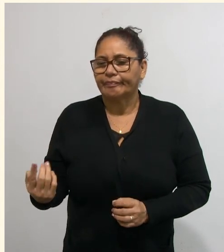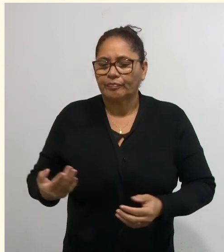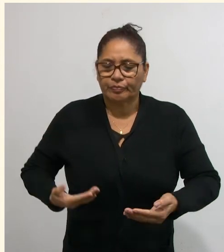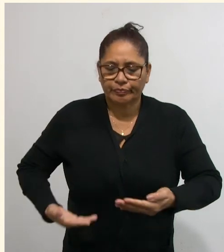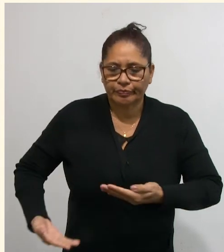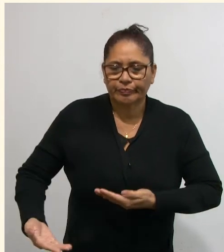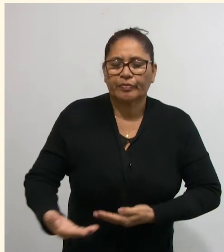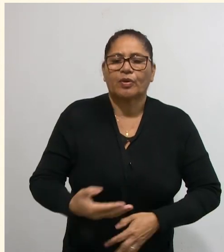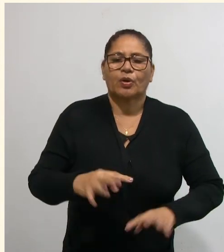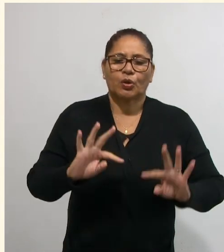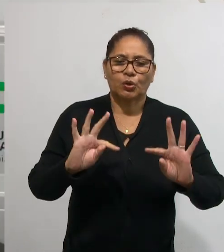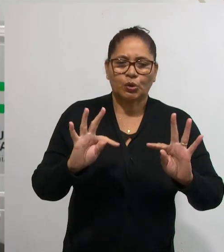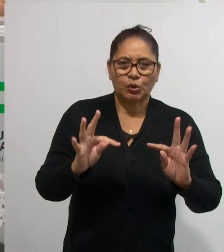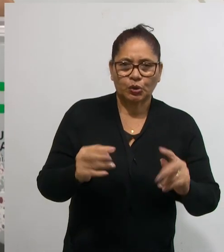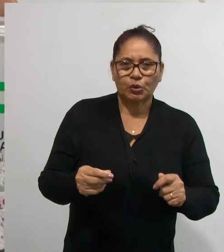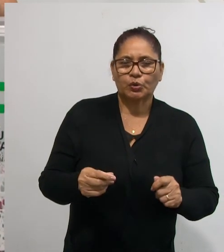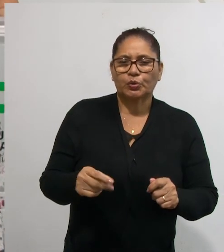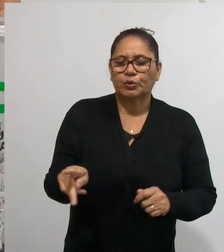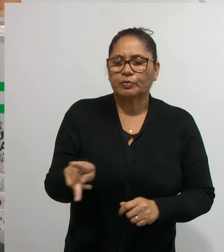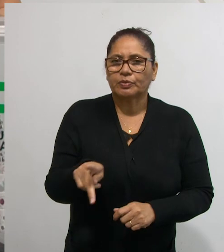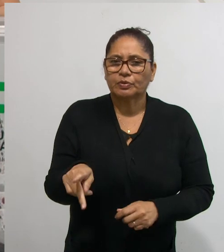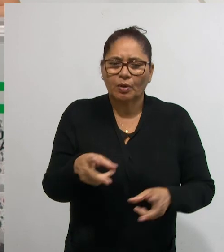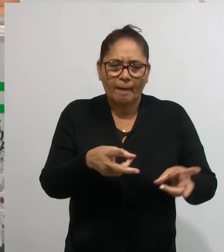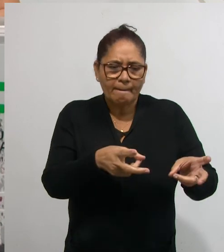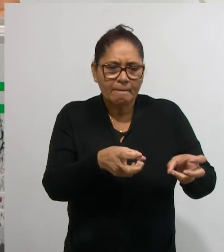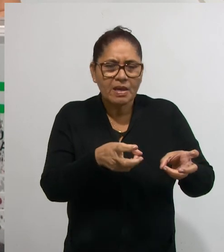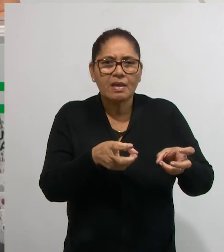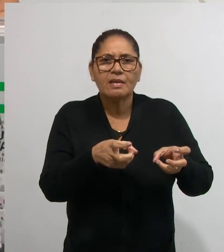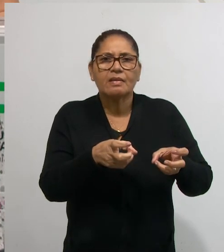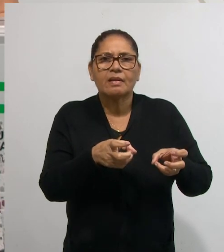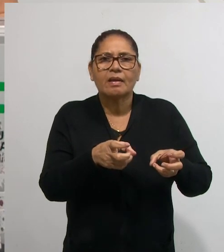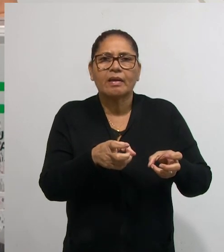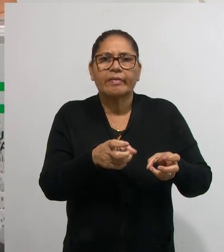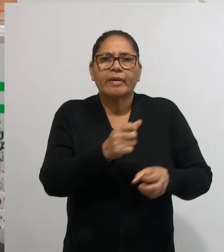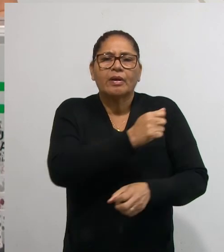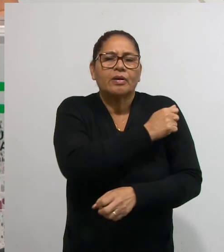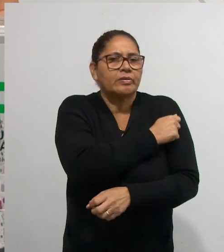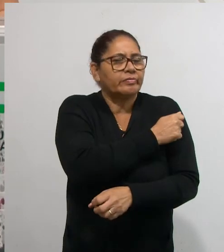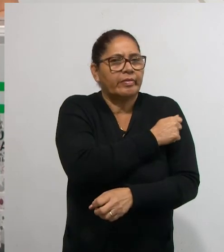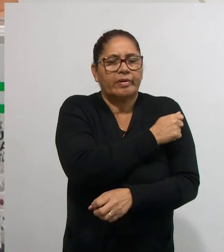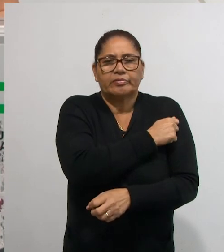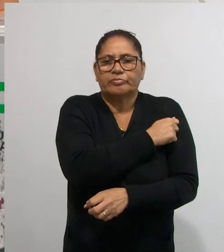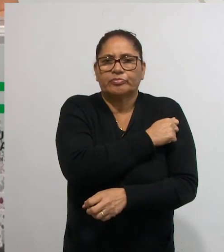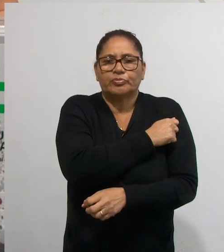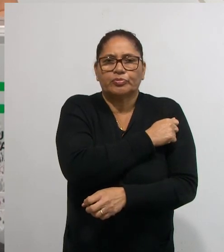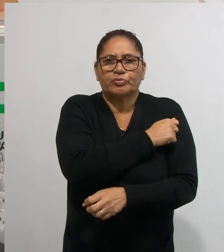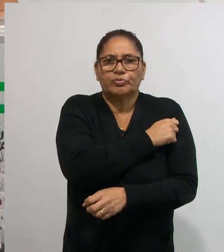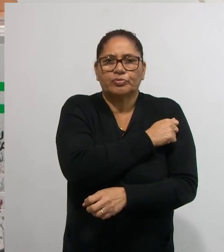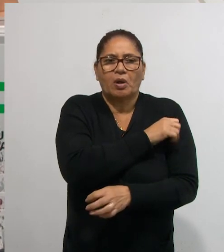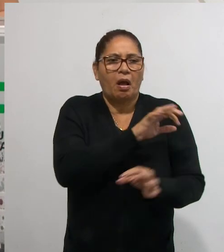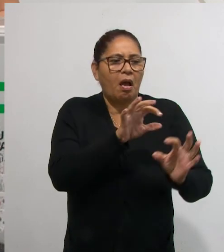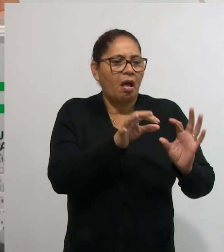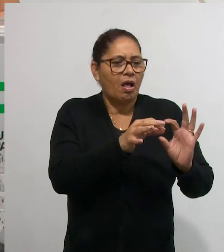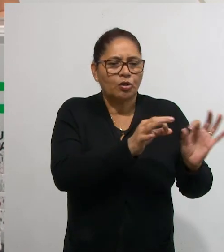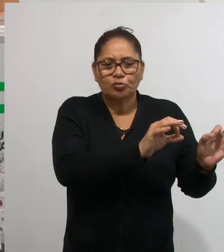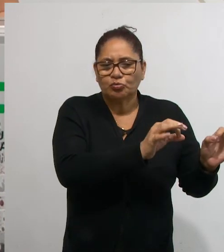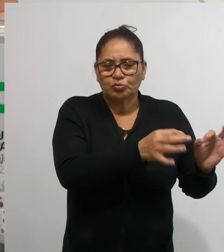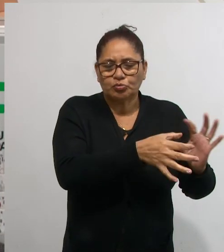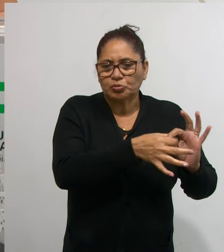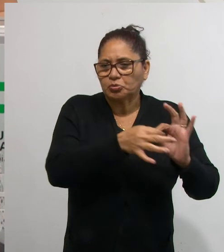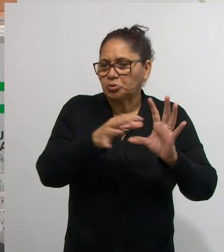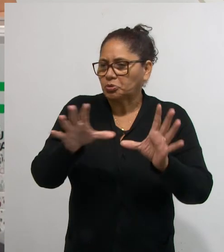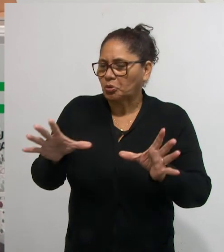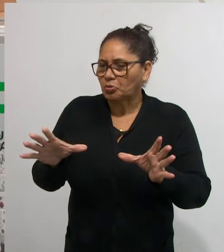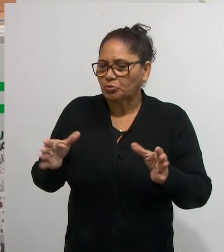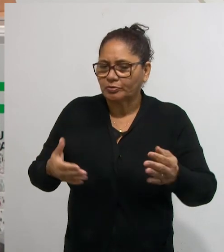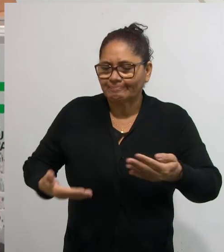seja, interrelacionar o todo com as partes, o professor perceber que esse aluno ele não é um aluno deslocado da sociedade, ele está